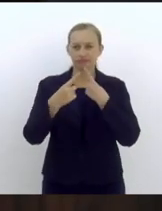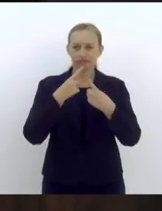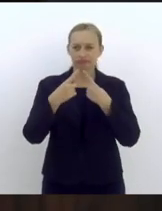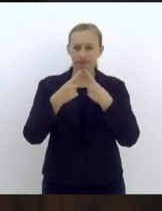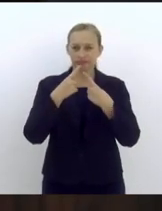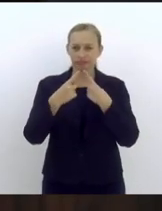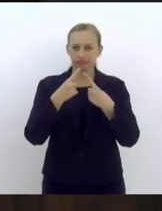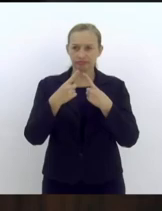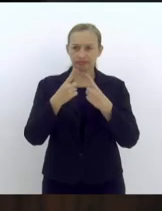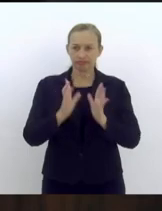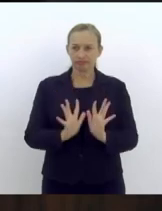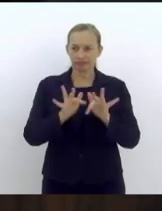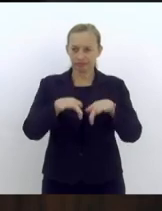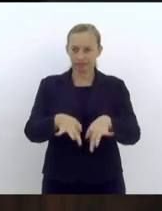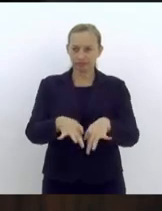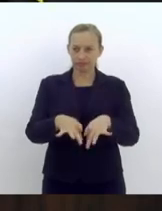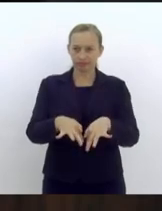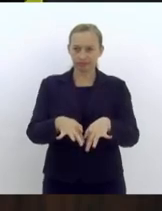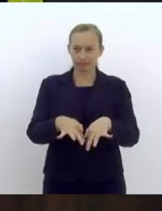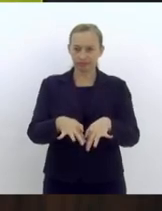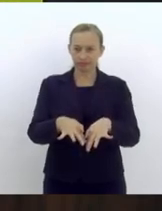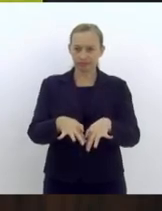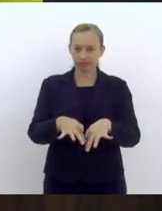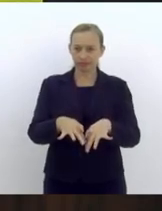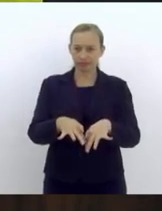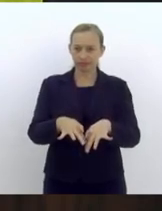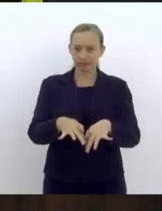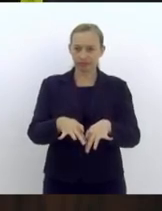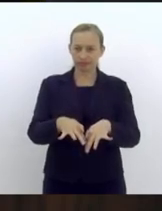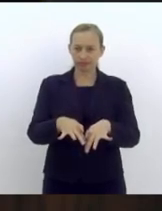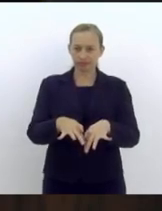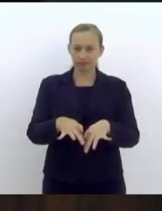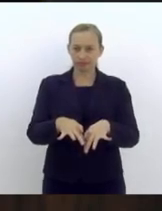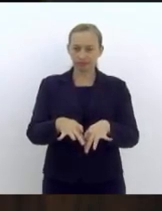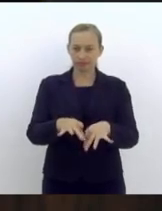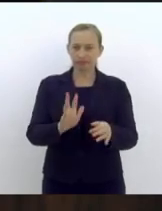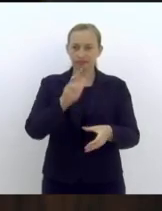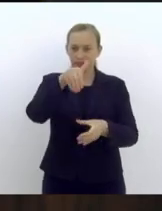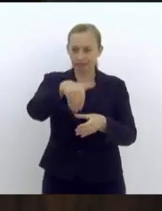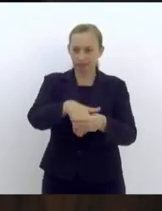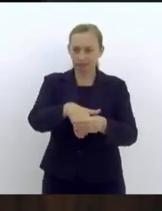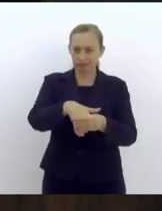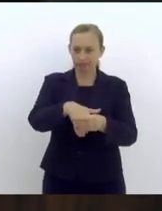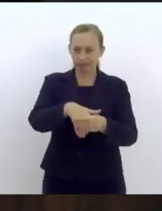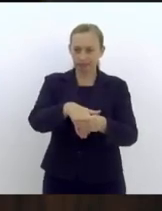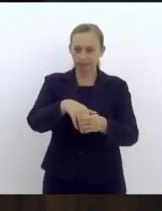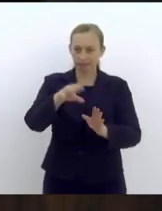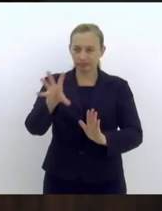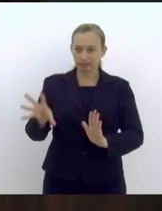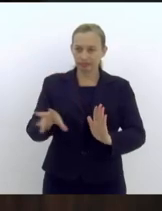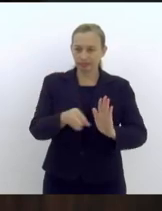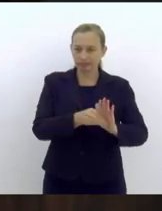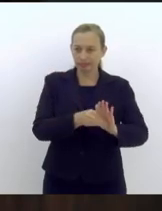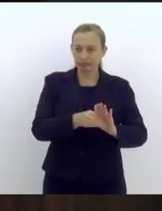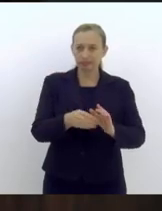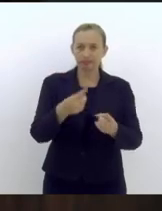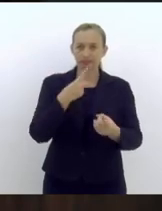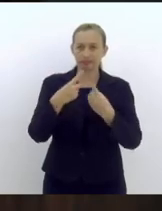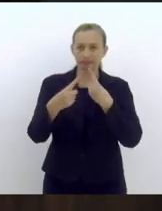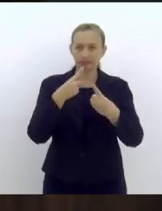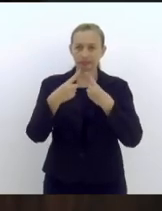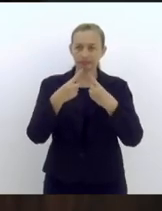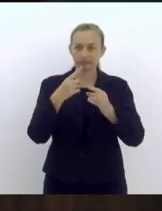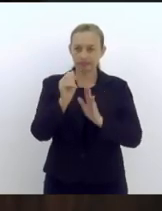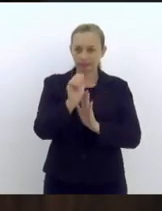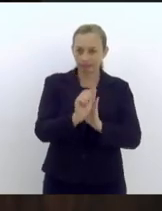discutir encerrada discussão de redação em votação emenda de discussão de